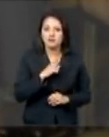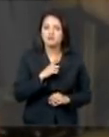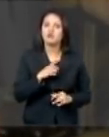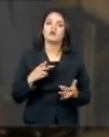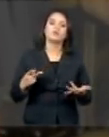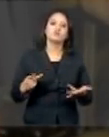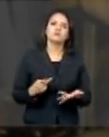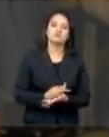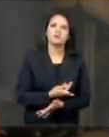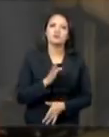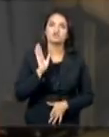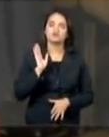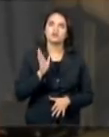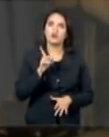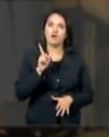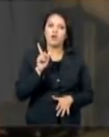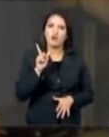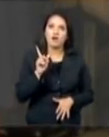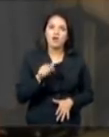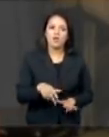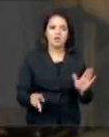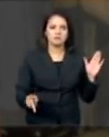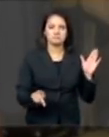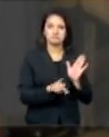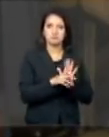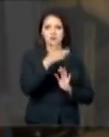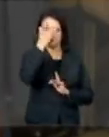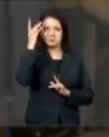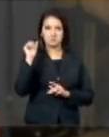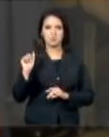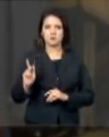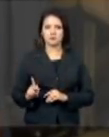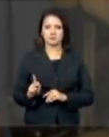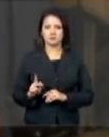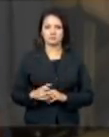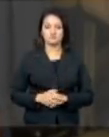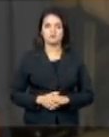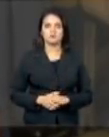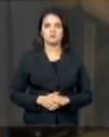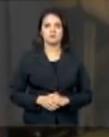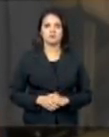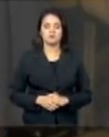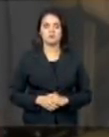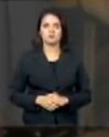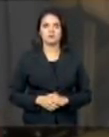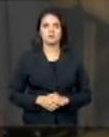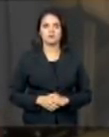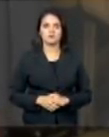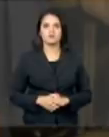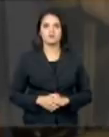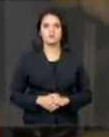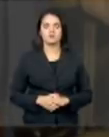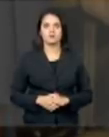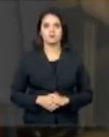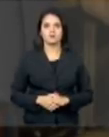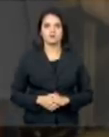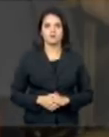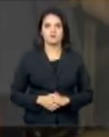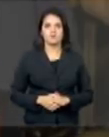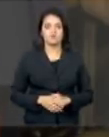patrimônio jurídico do aposentado e esse aspecto os senhores ministros senhora ministra da segurança